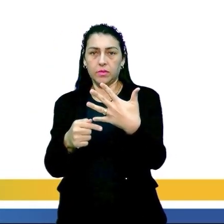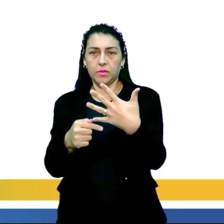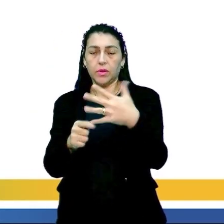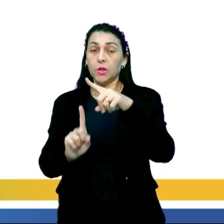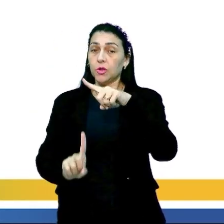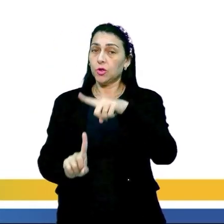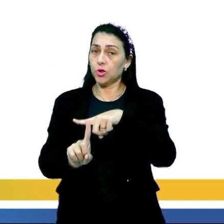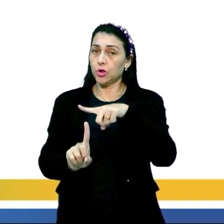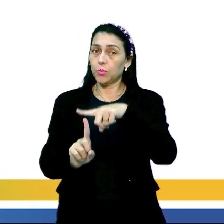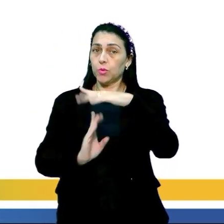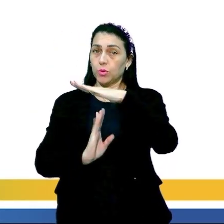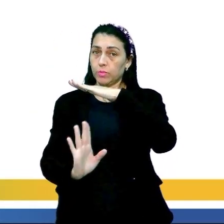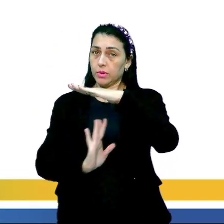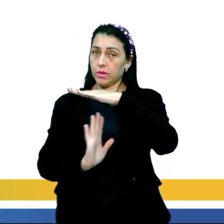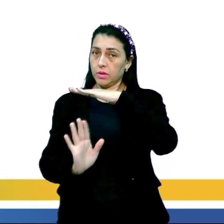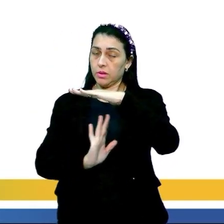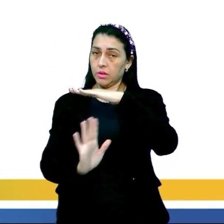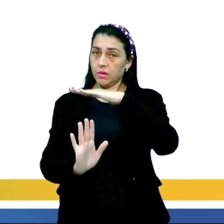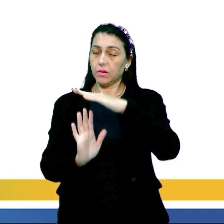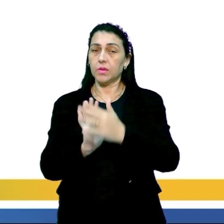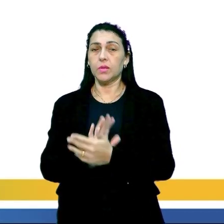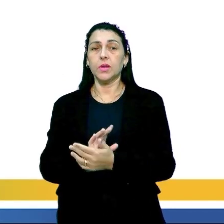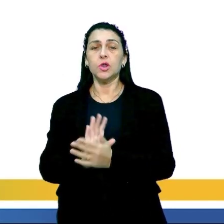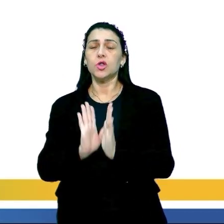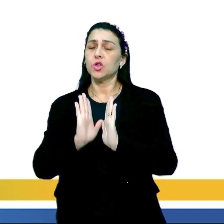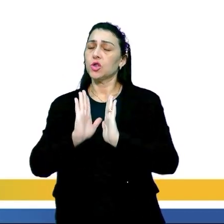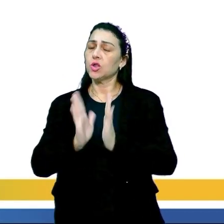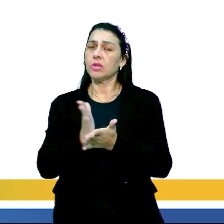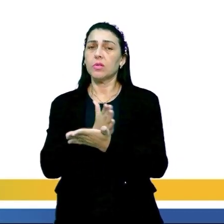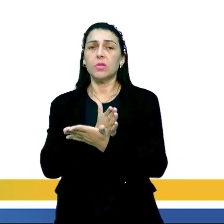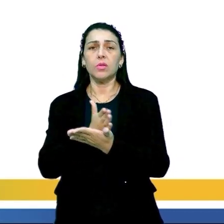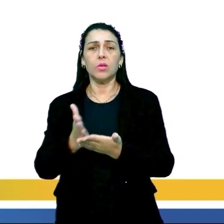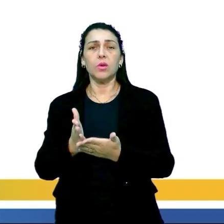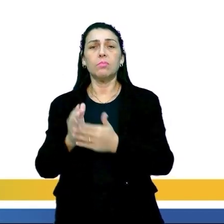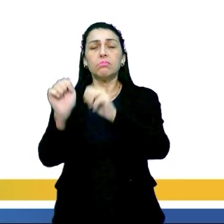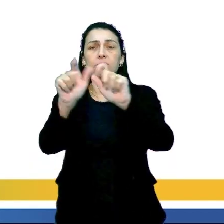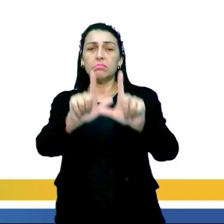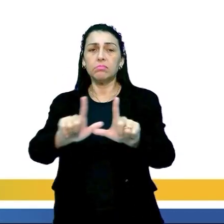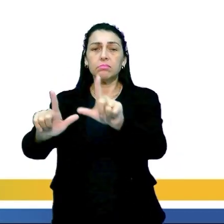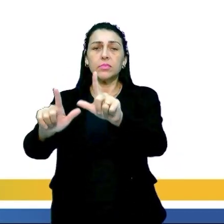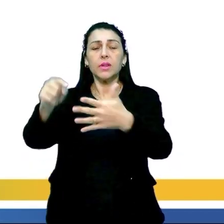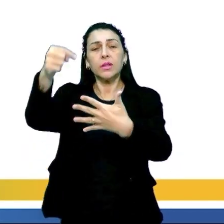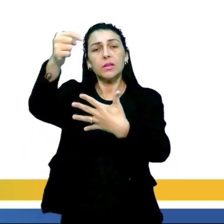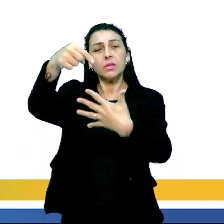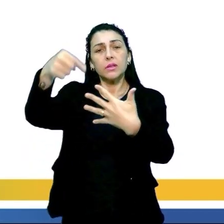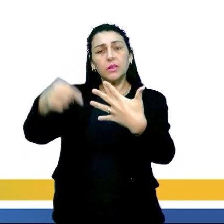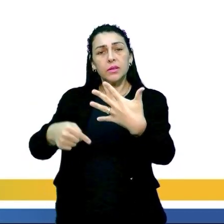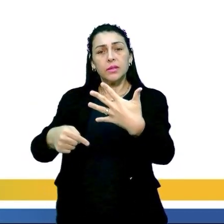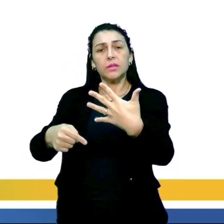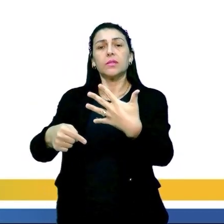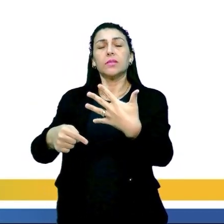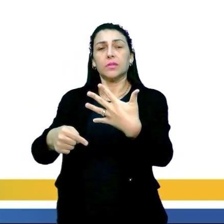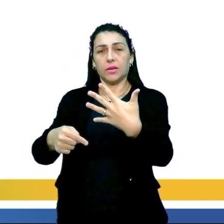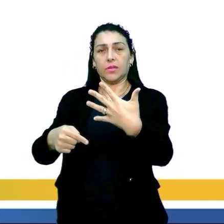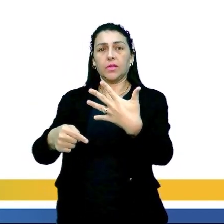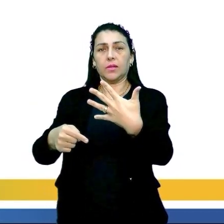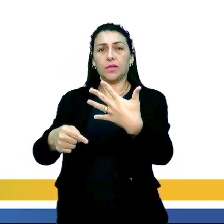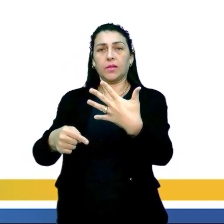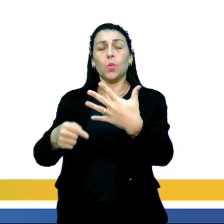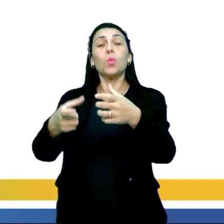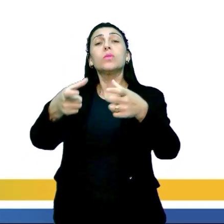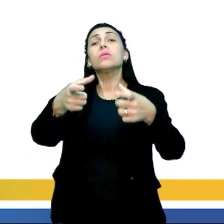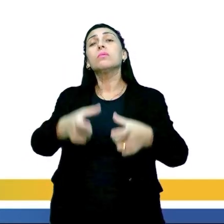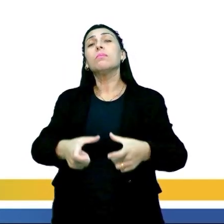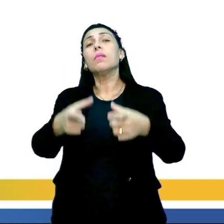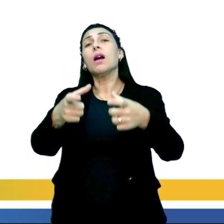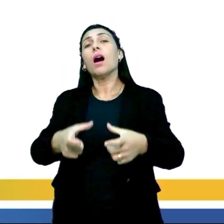tipos de migração, né? A gente já começa aí na tela de vocês classificando as migrações quanto ao